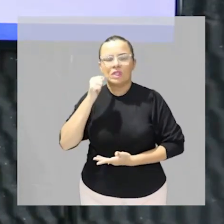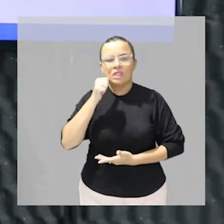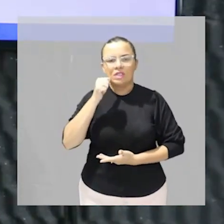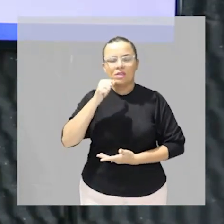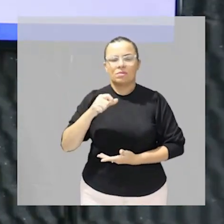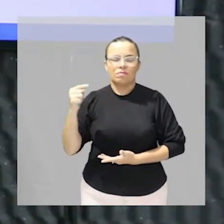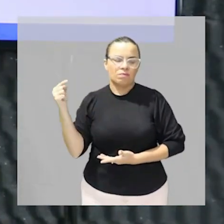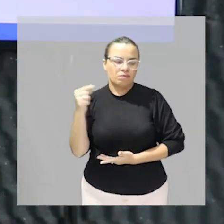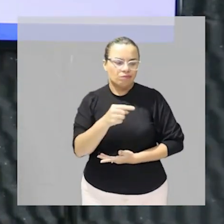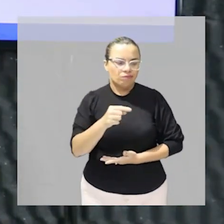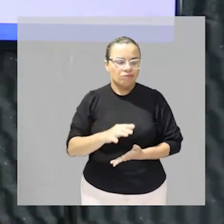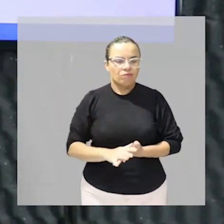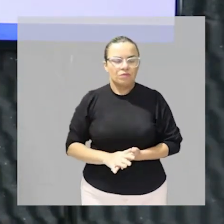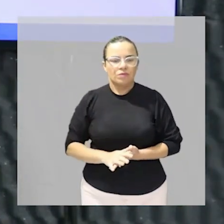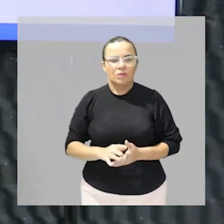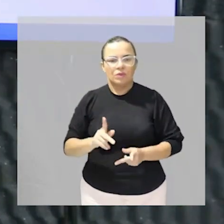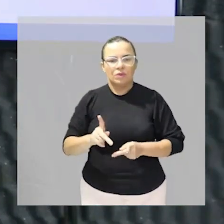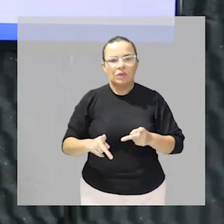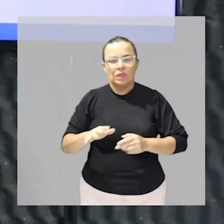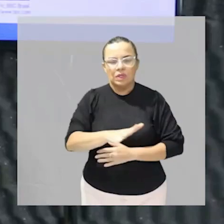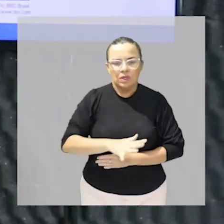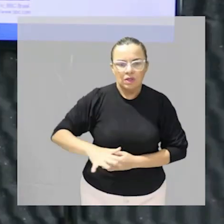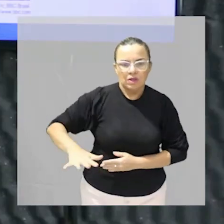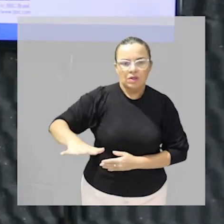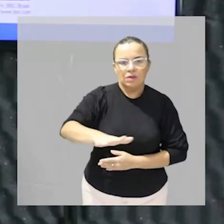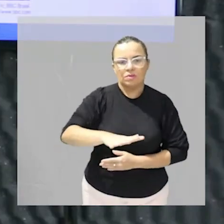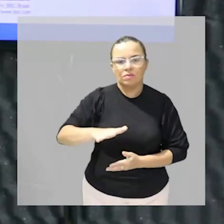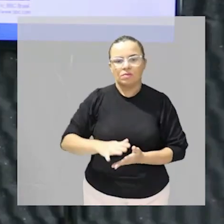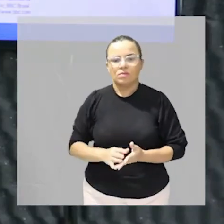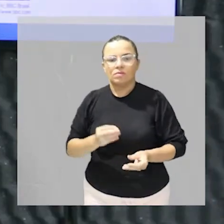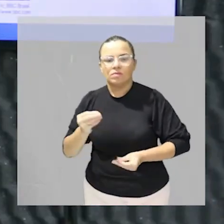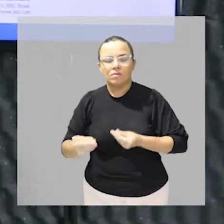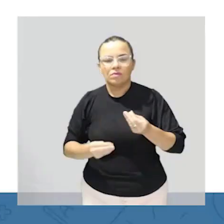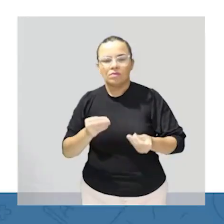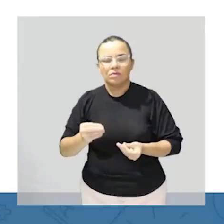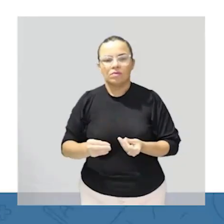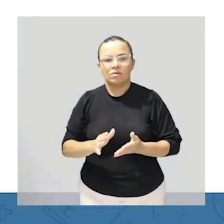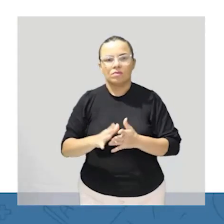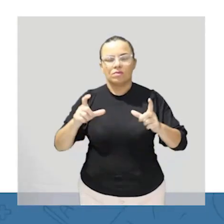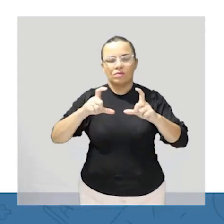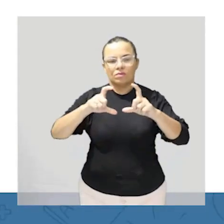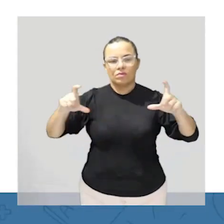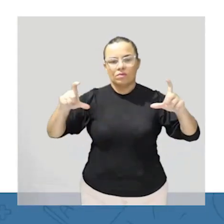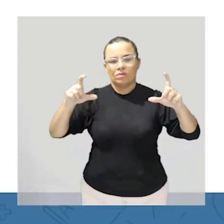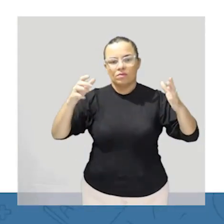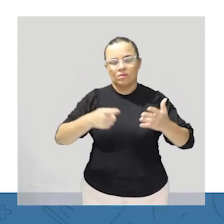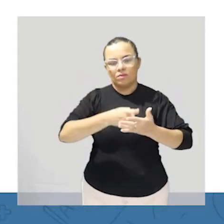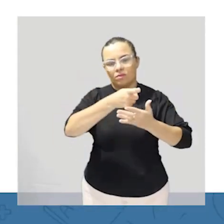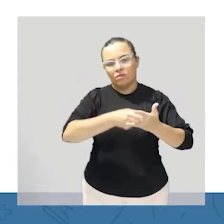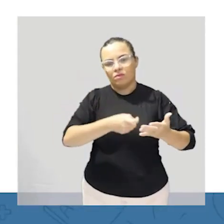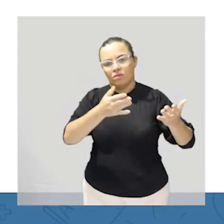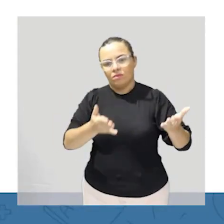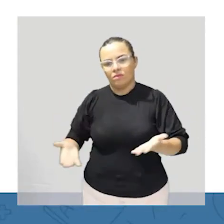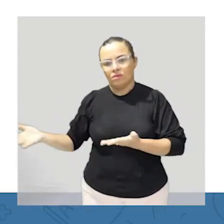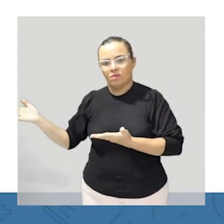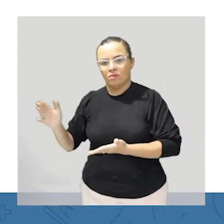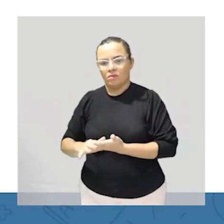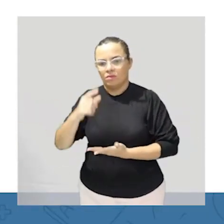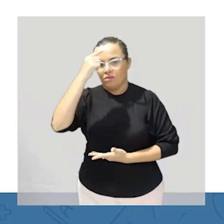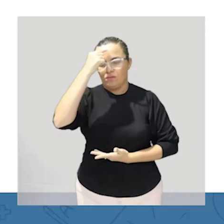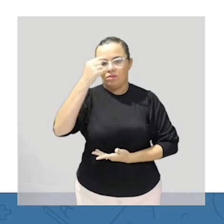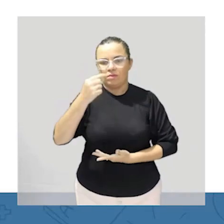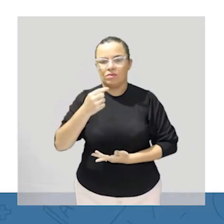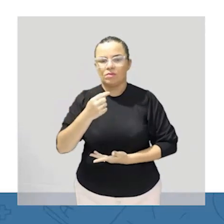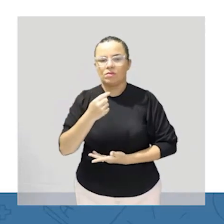Certo? Em público, como o fragmento nos coloca. Aqui a imagem que nos mostra, basicamente, o que esses